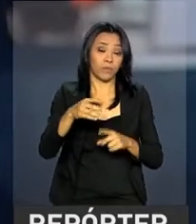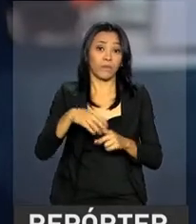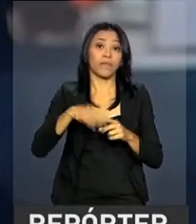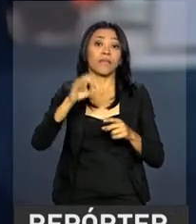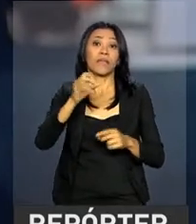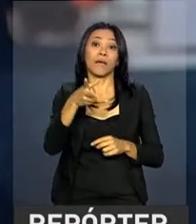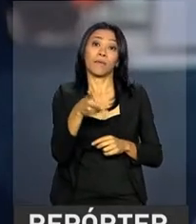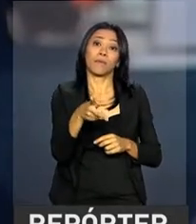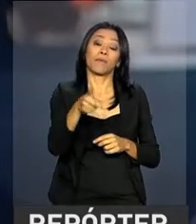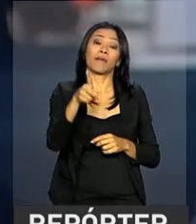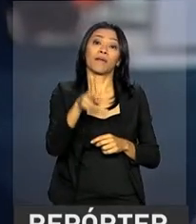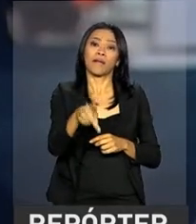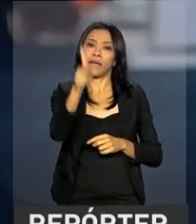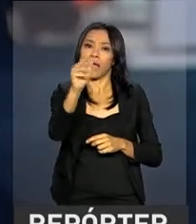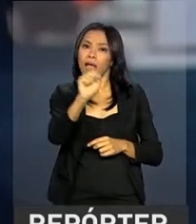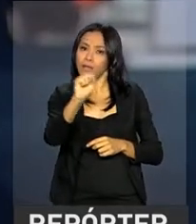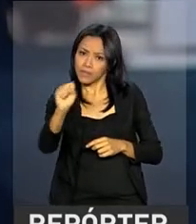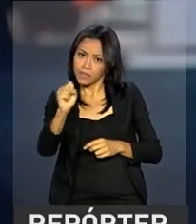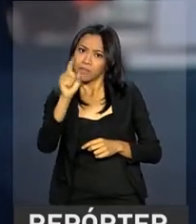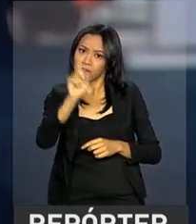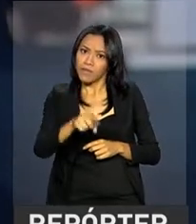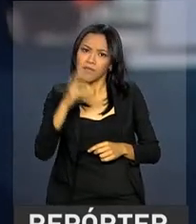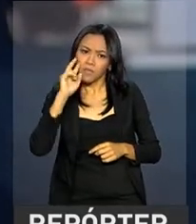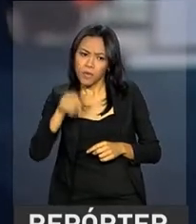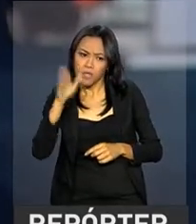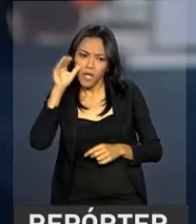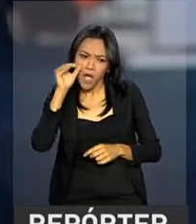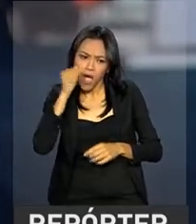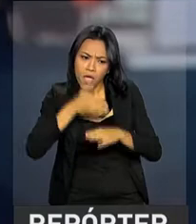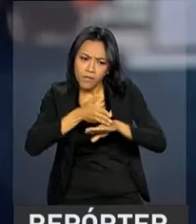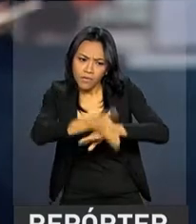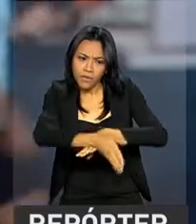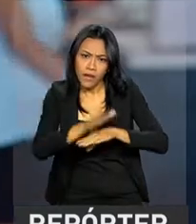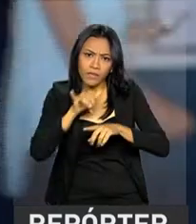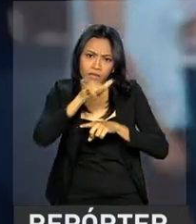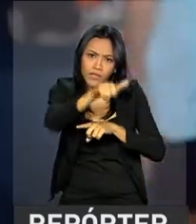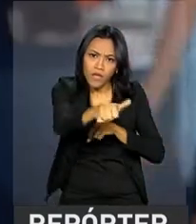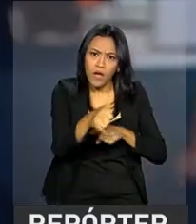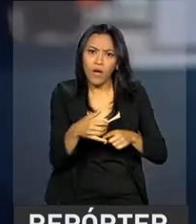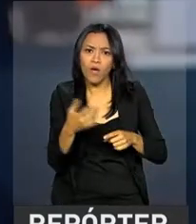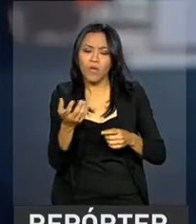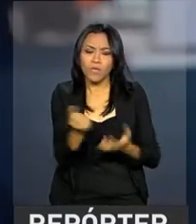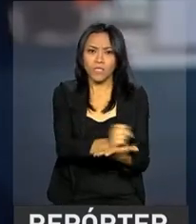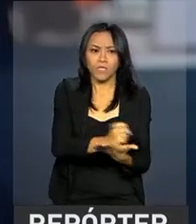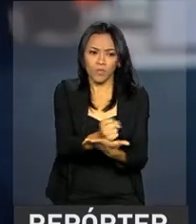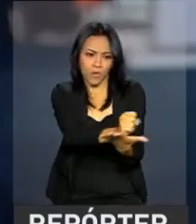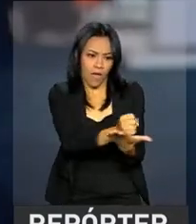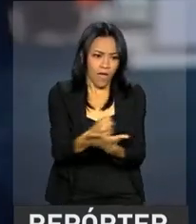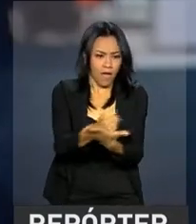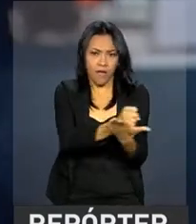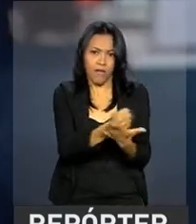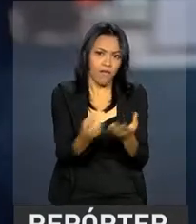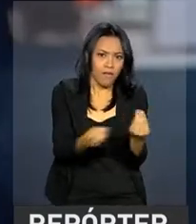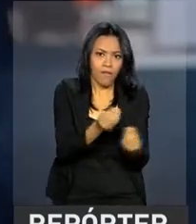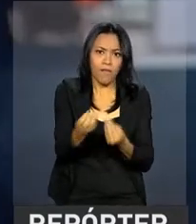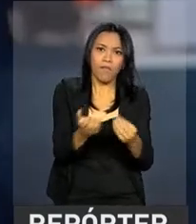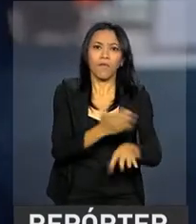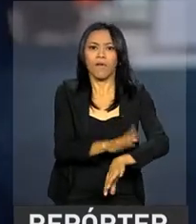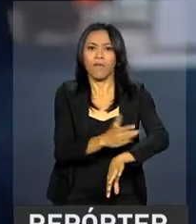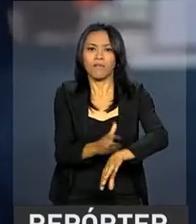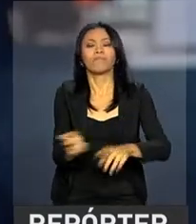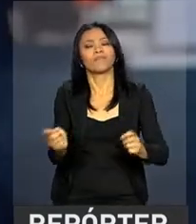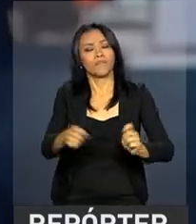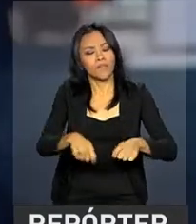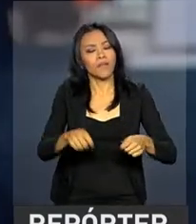da Força Aérea Brasileira. Os visitantes eles vão poder entrar nesse protótipo, inclusive fazer uma simulação de voo. Também vão poder fazer